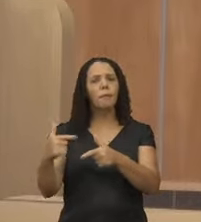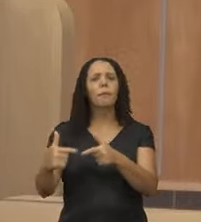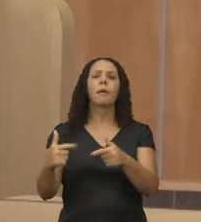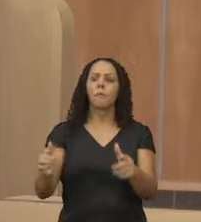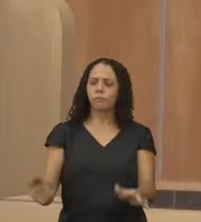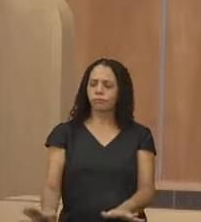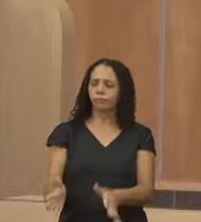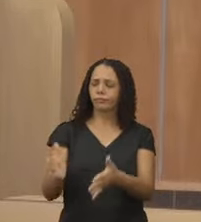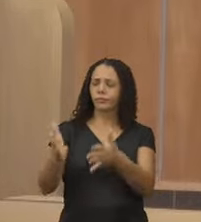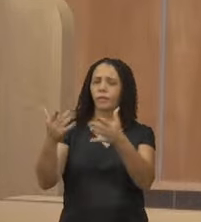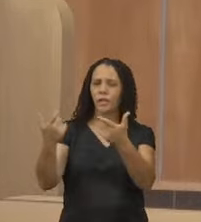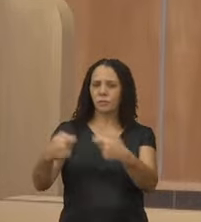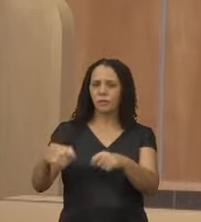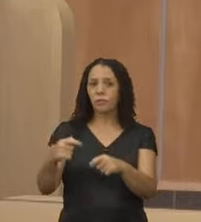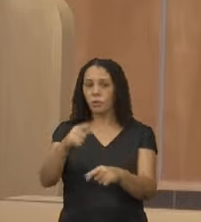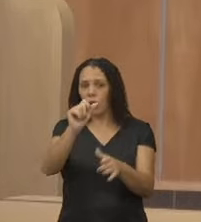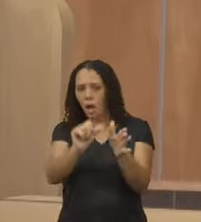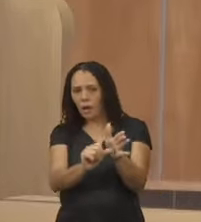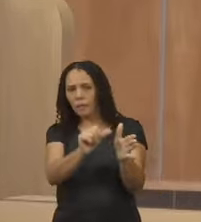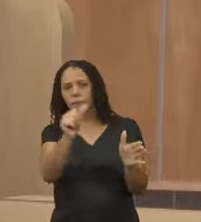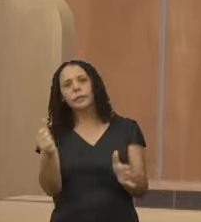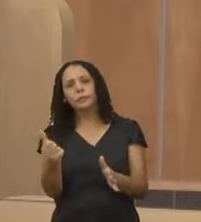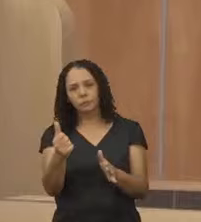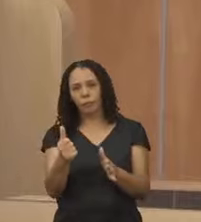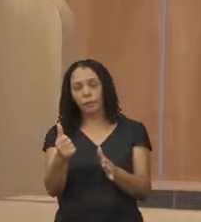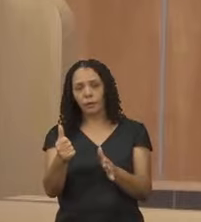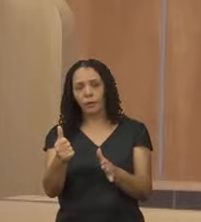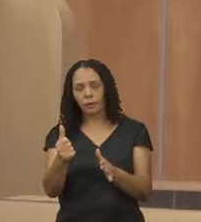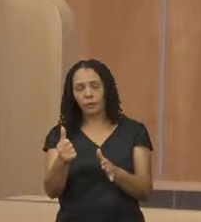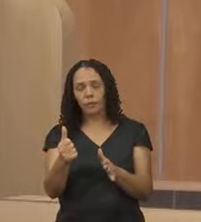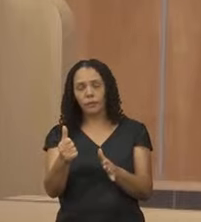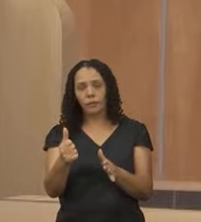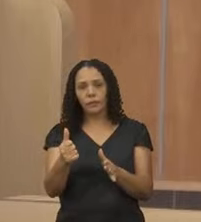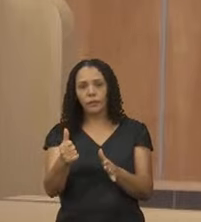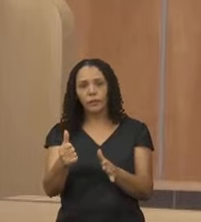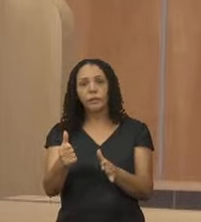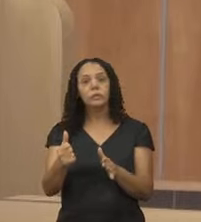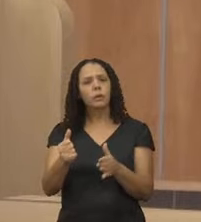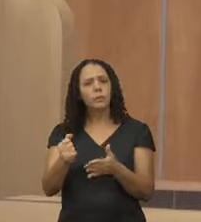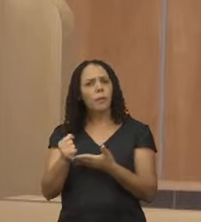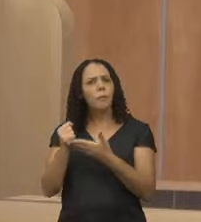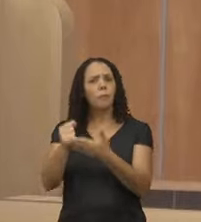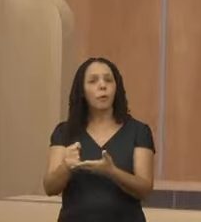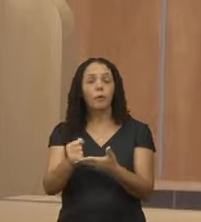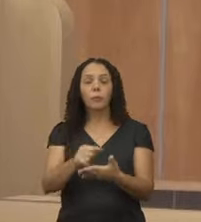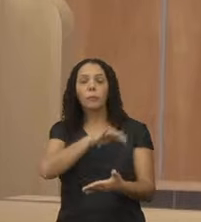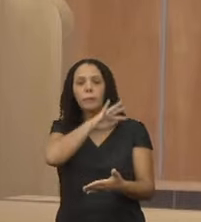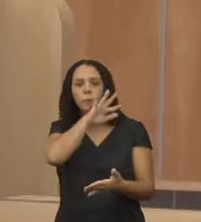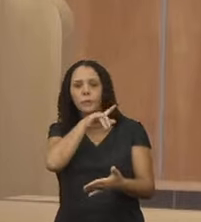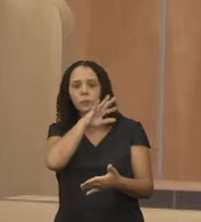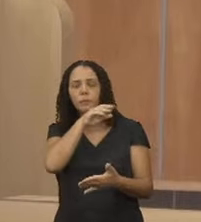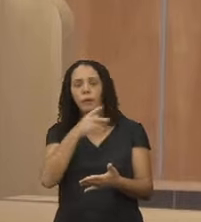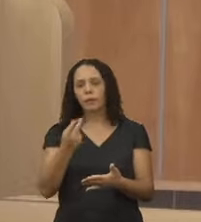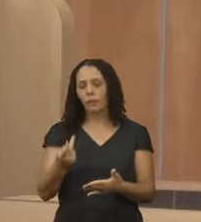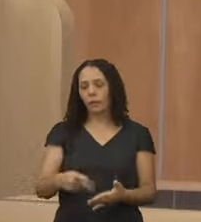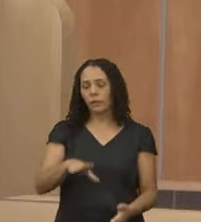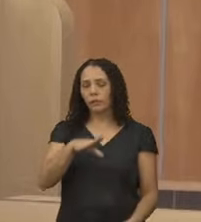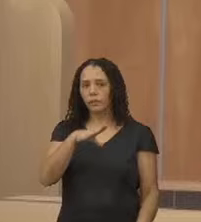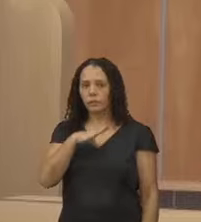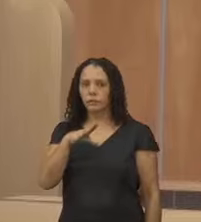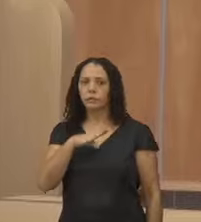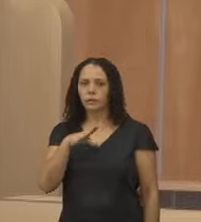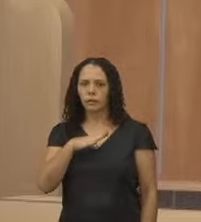enaltecer, porque você foi a pioneira, você foi a propulsora dessa causa animal aqui na cidade de Jacareí. Todo mundo sabe